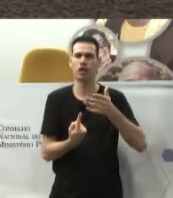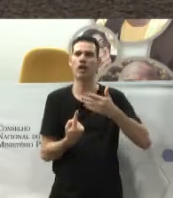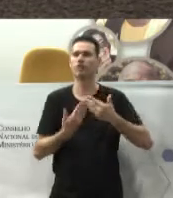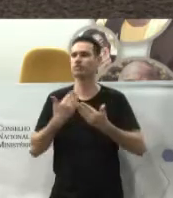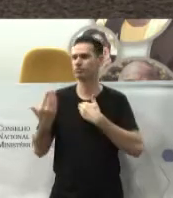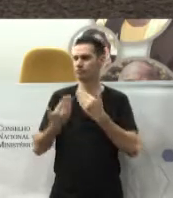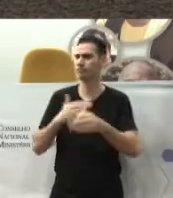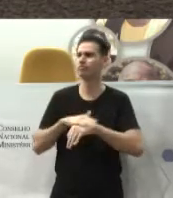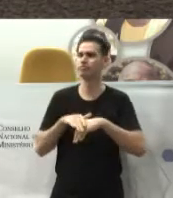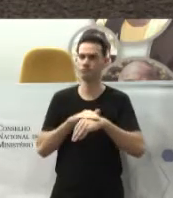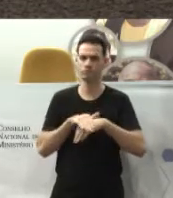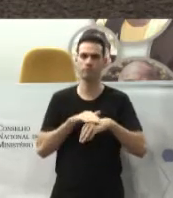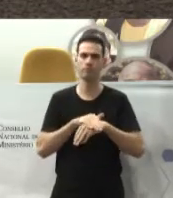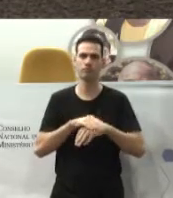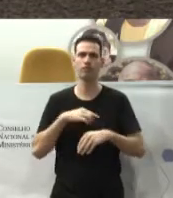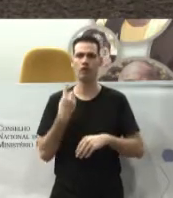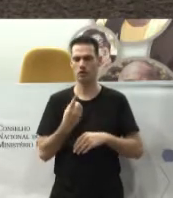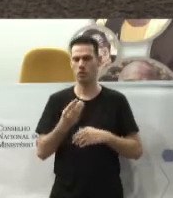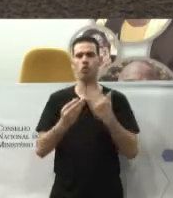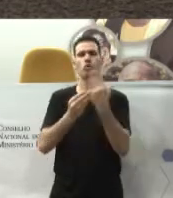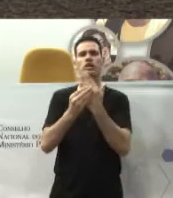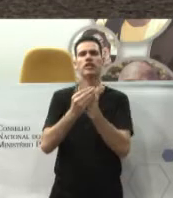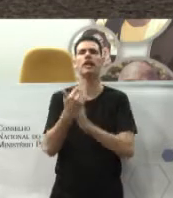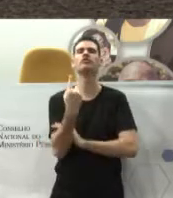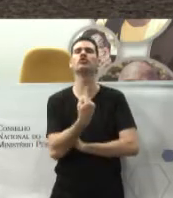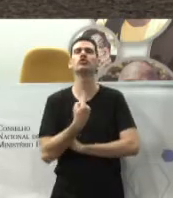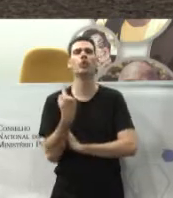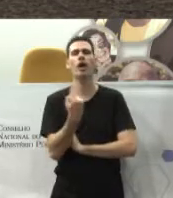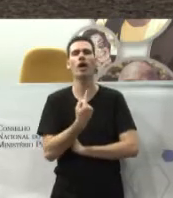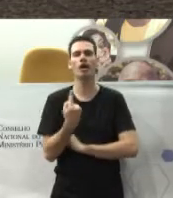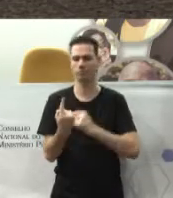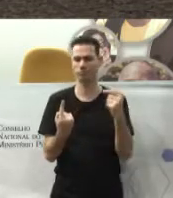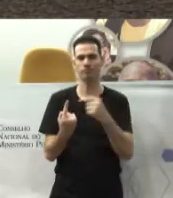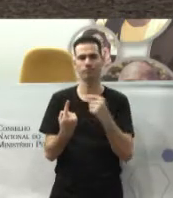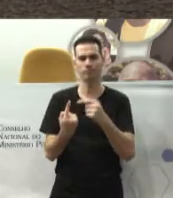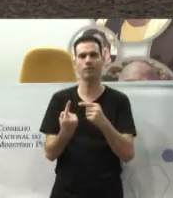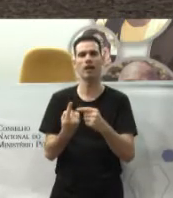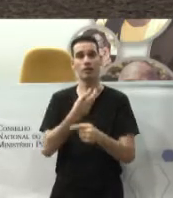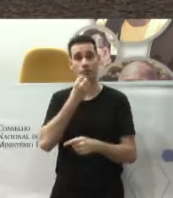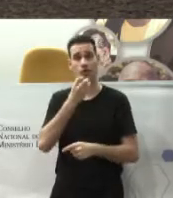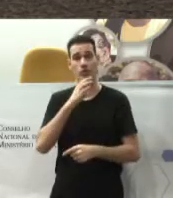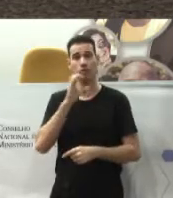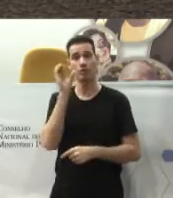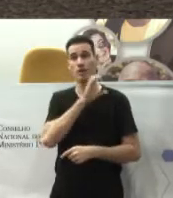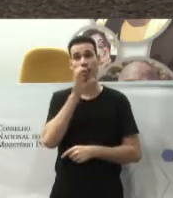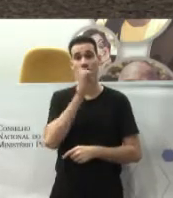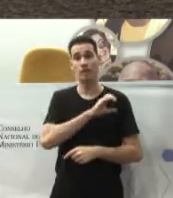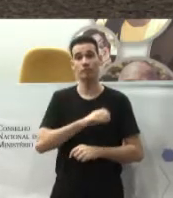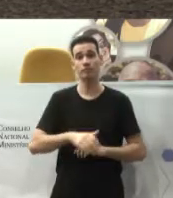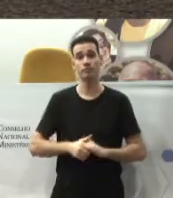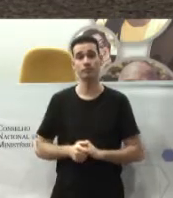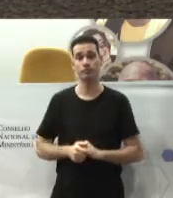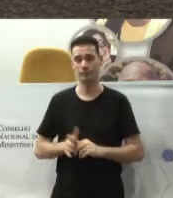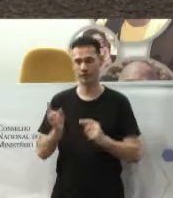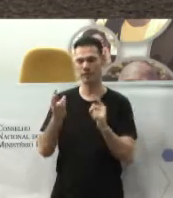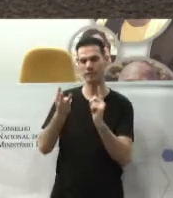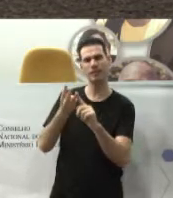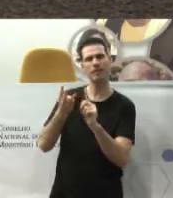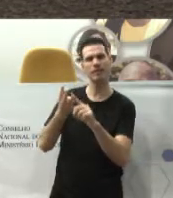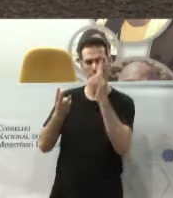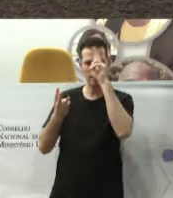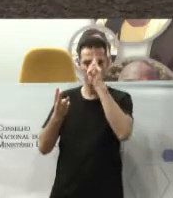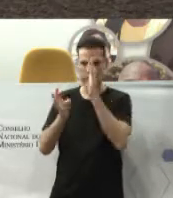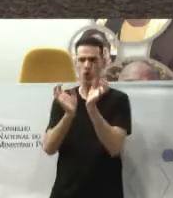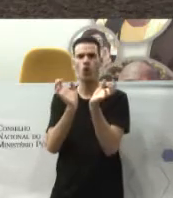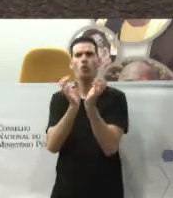e eu. Enquanto o processo coletivo não for eficiente o bastante para dar ao cidadão a mesma